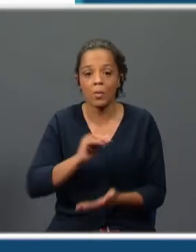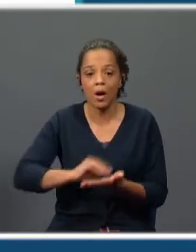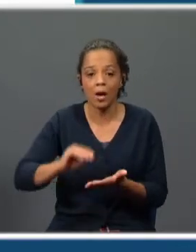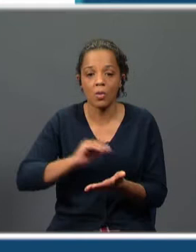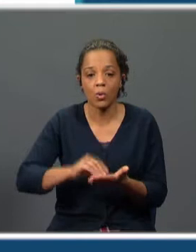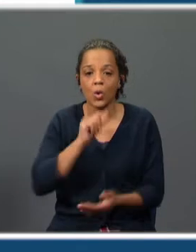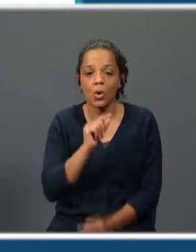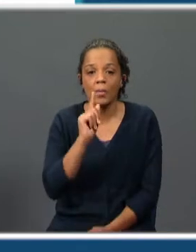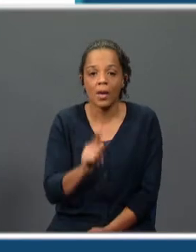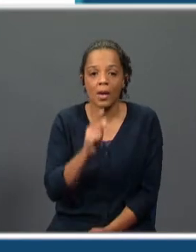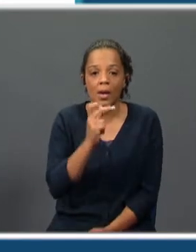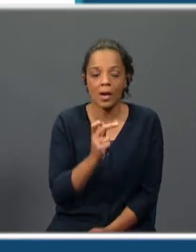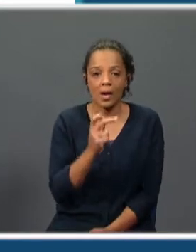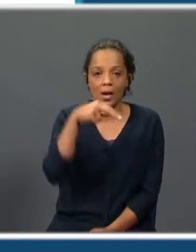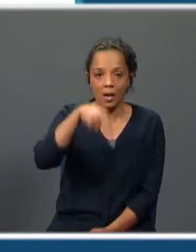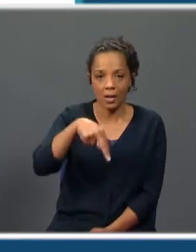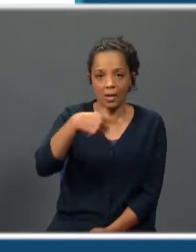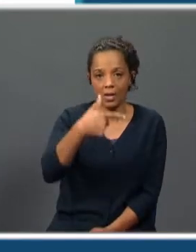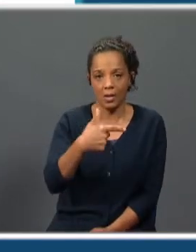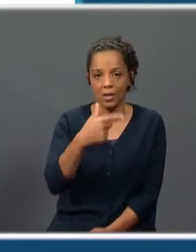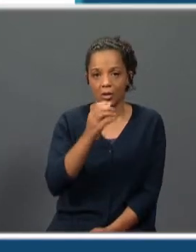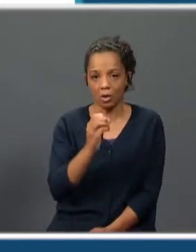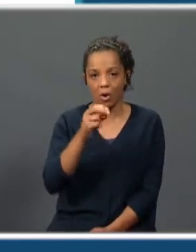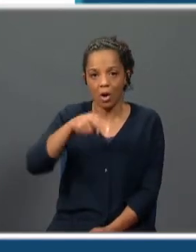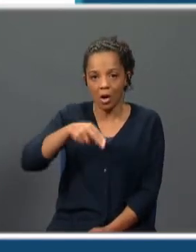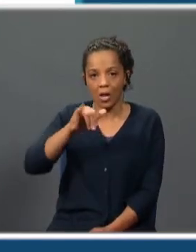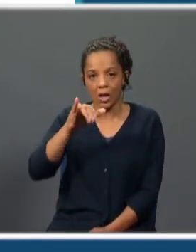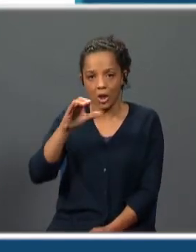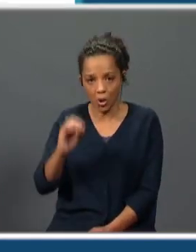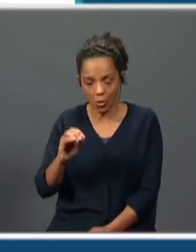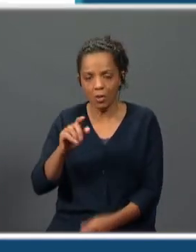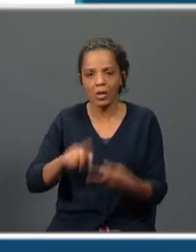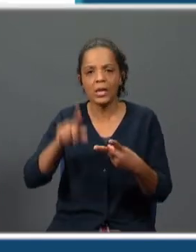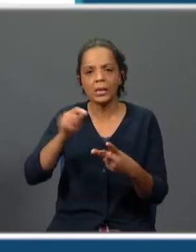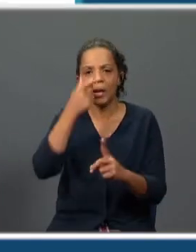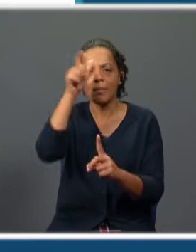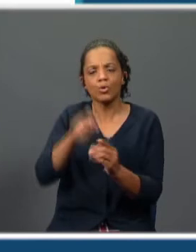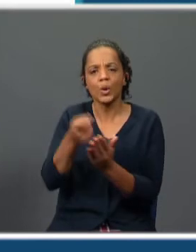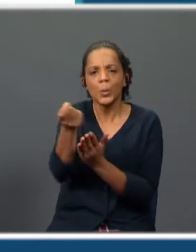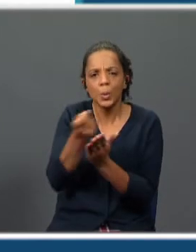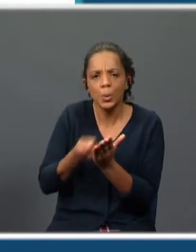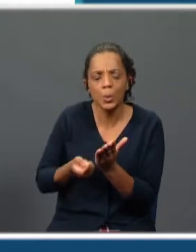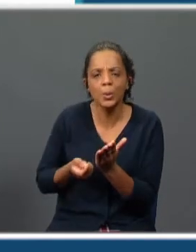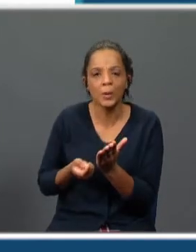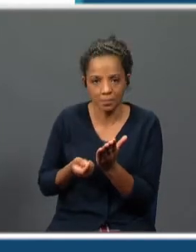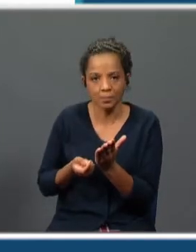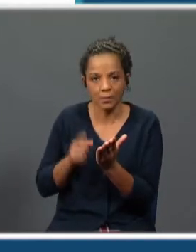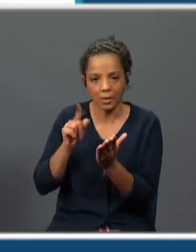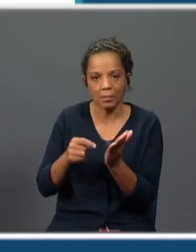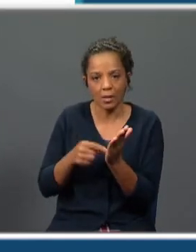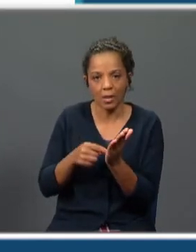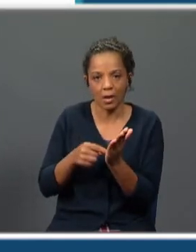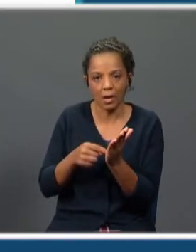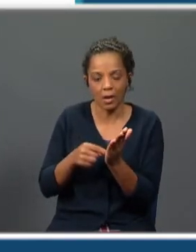o António Torrado, e da pessoa que ilustrou, ou seja, quem fez as imagens, quem desenhou as imagens do